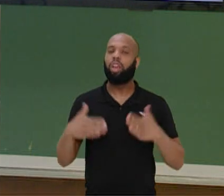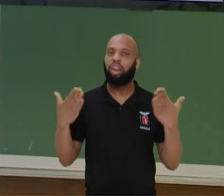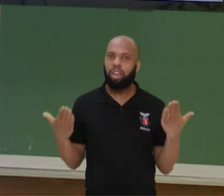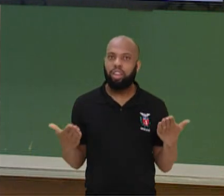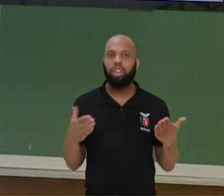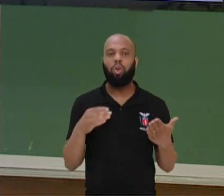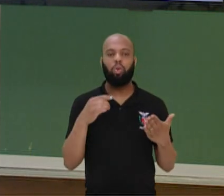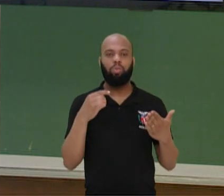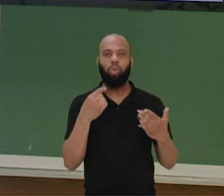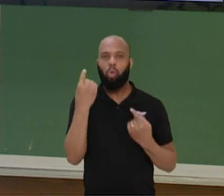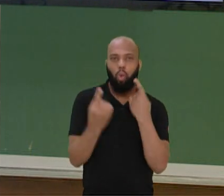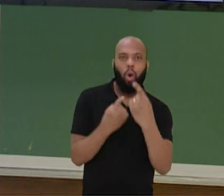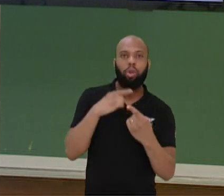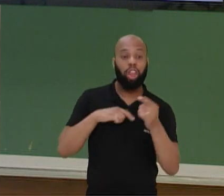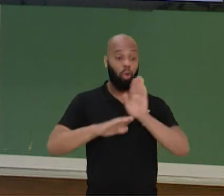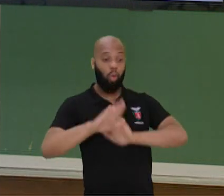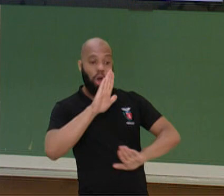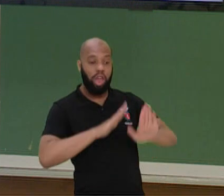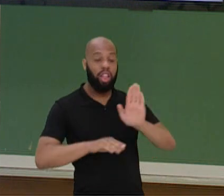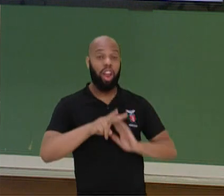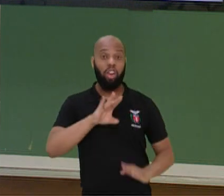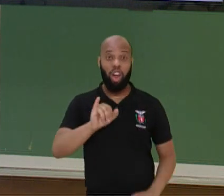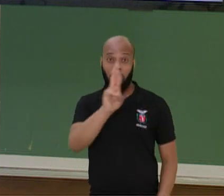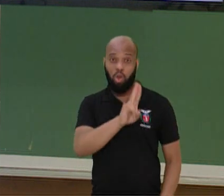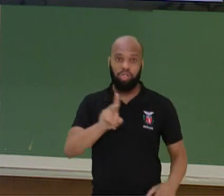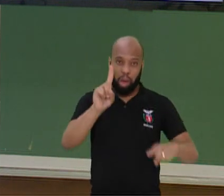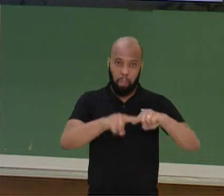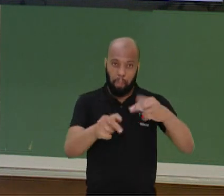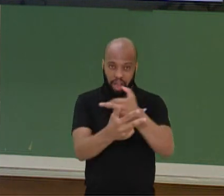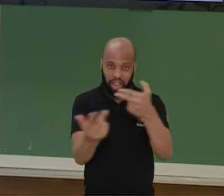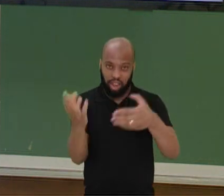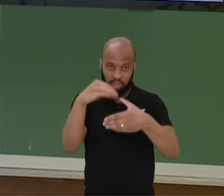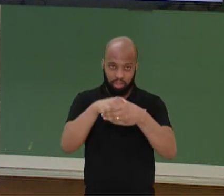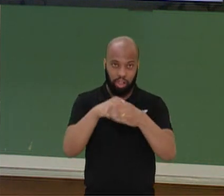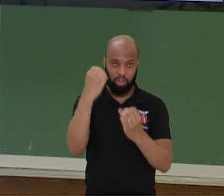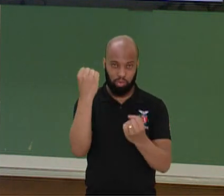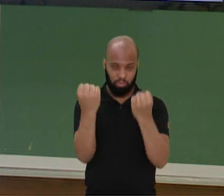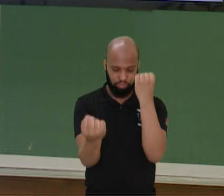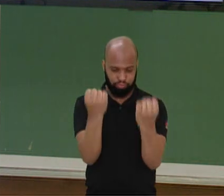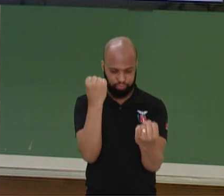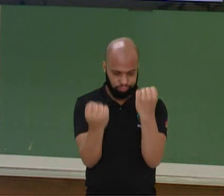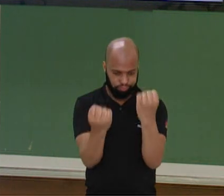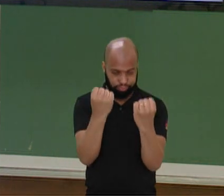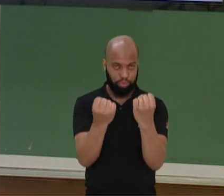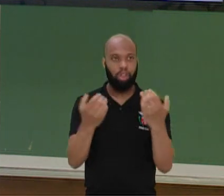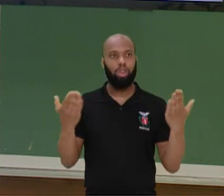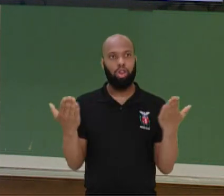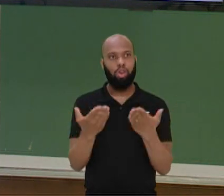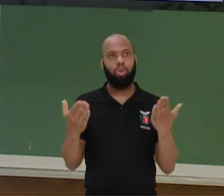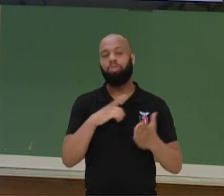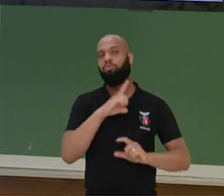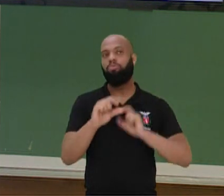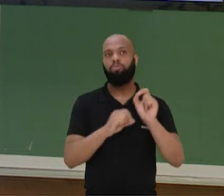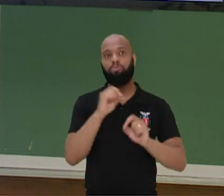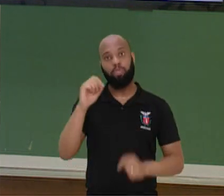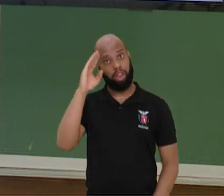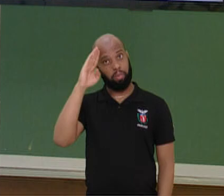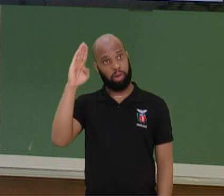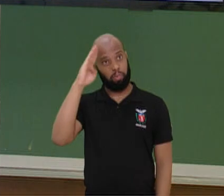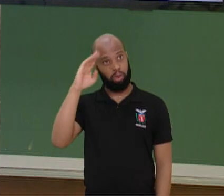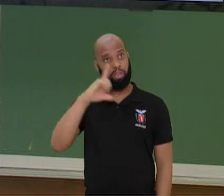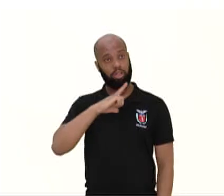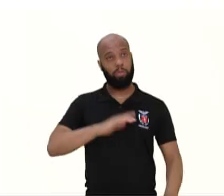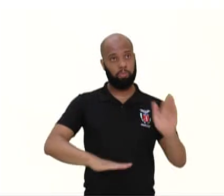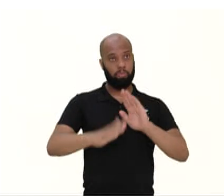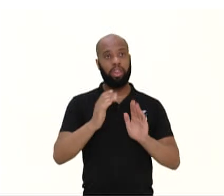Então, quais são as precauções no uso dos equipamentos de musculação? Abordamos aqui na aula as principais que devem